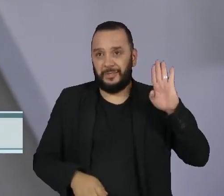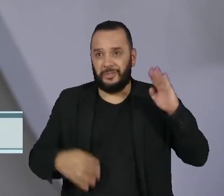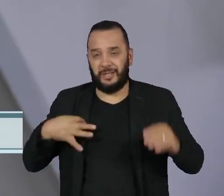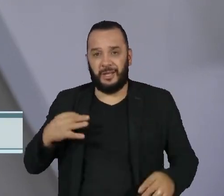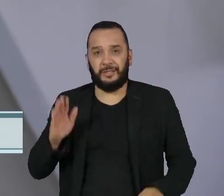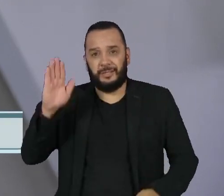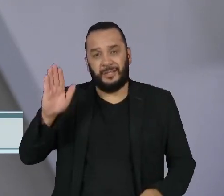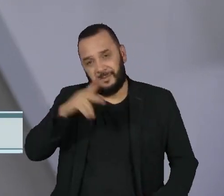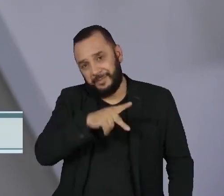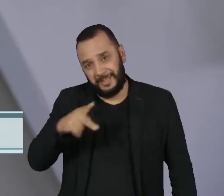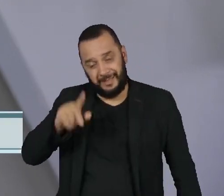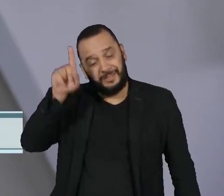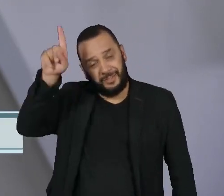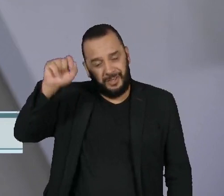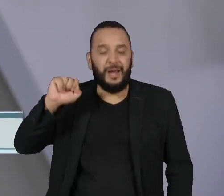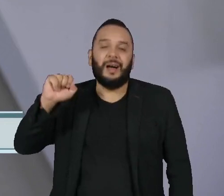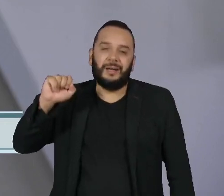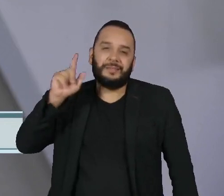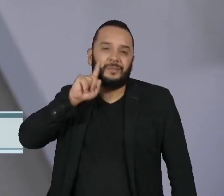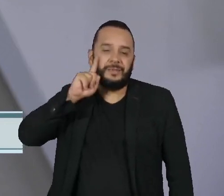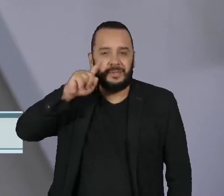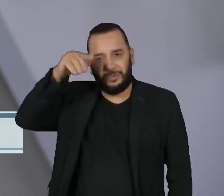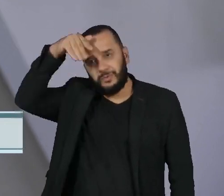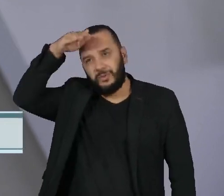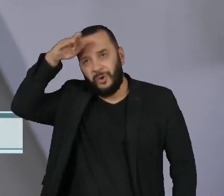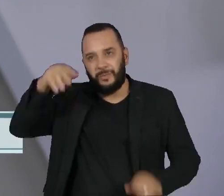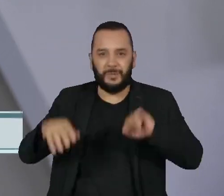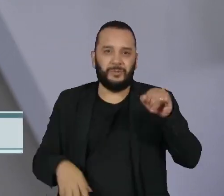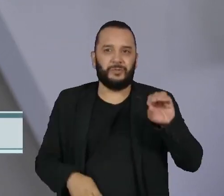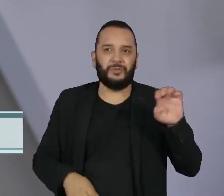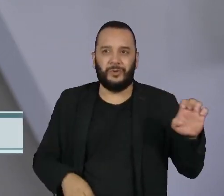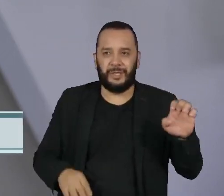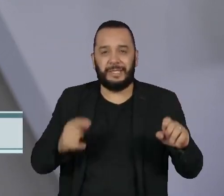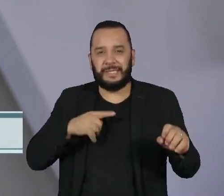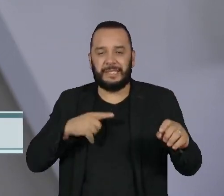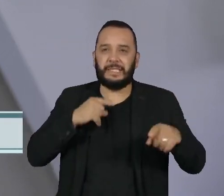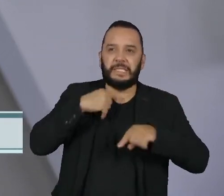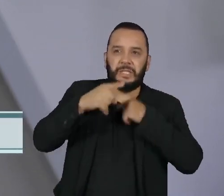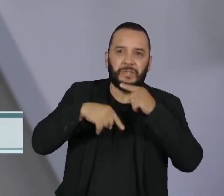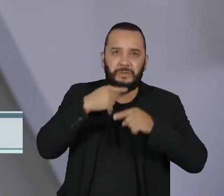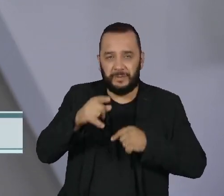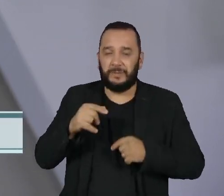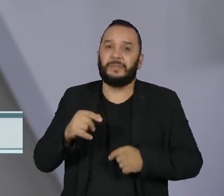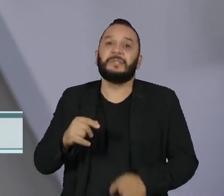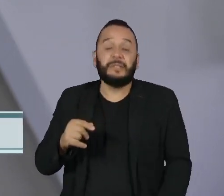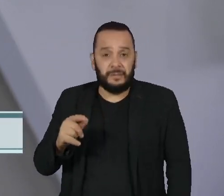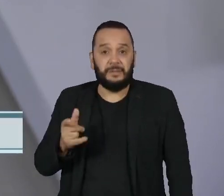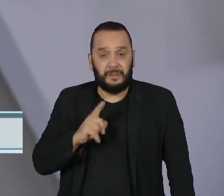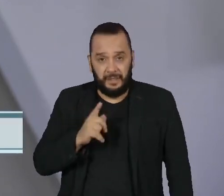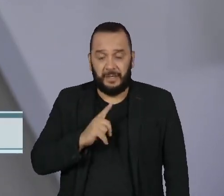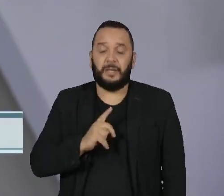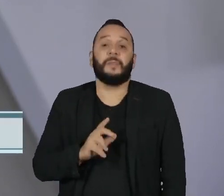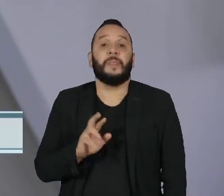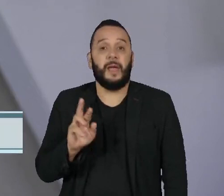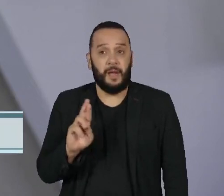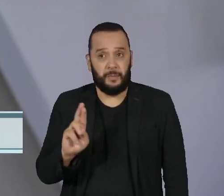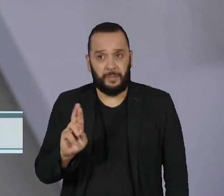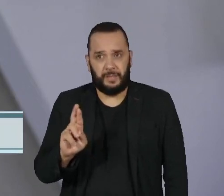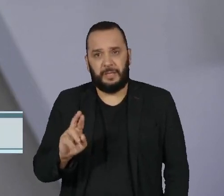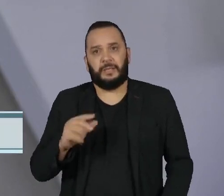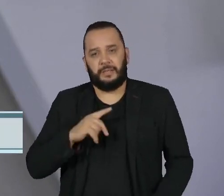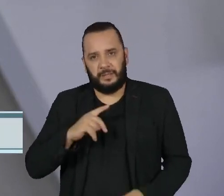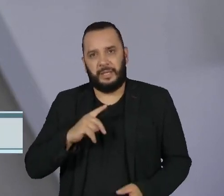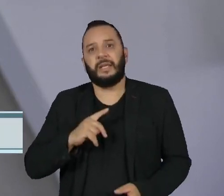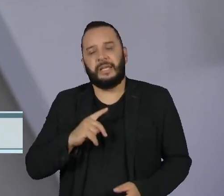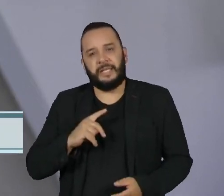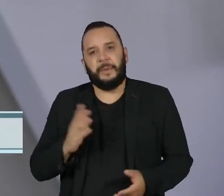potência mundial Donald trump e Joe biden enfrentam incertezas o Republicano tem agenda longa nos